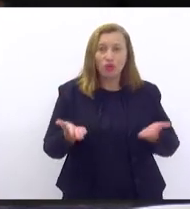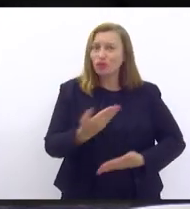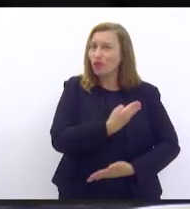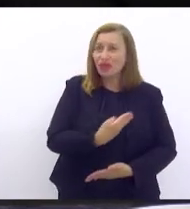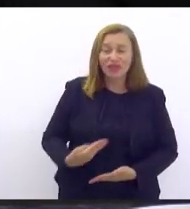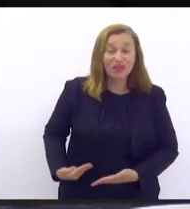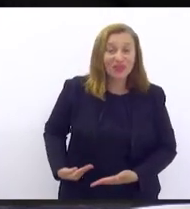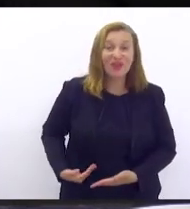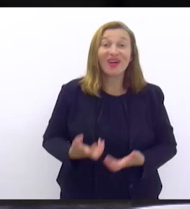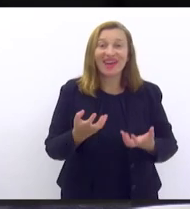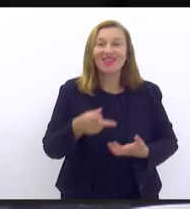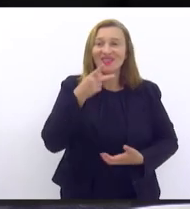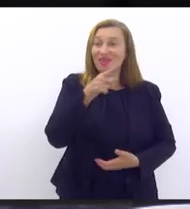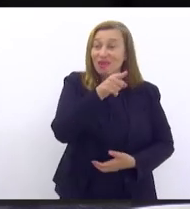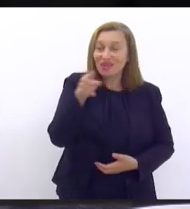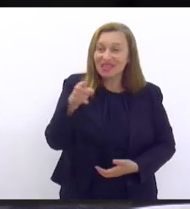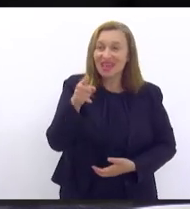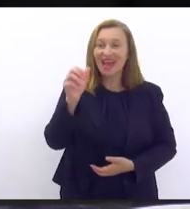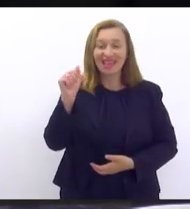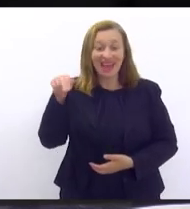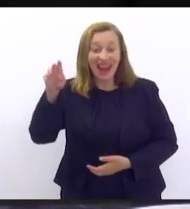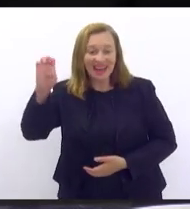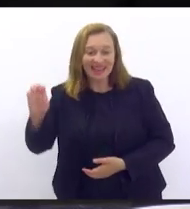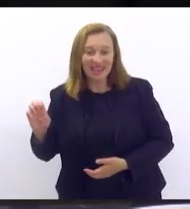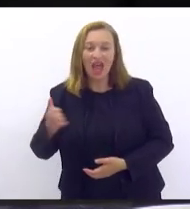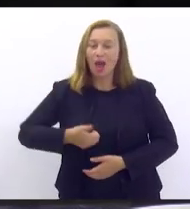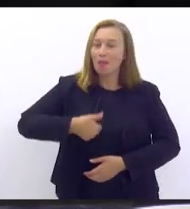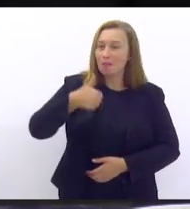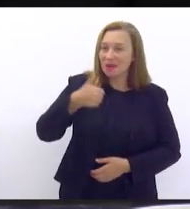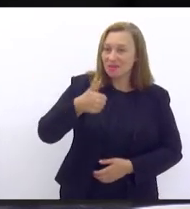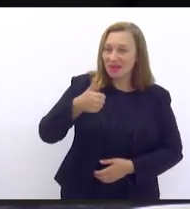governador. Quero dizer a vocês, a você, Analine, nossa primeira-dama,